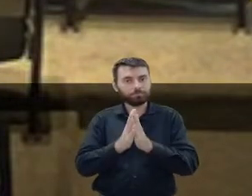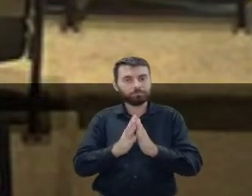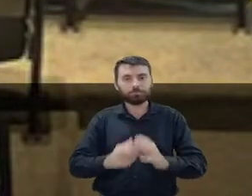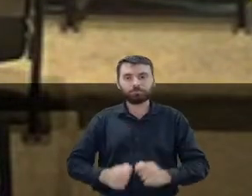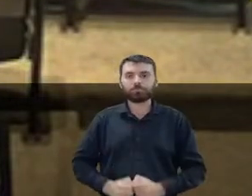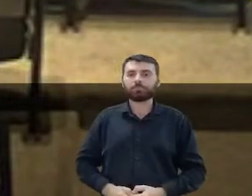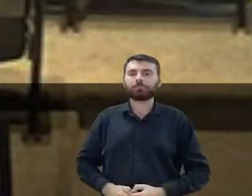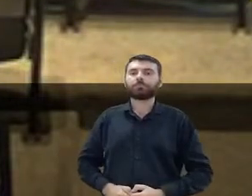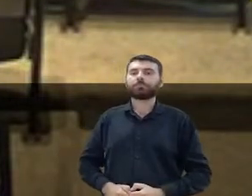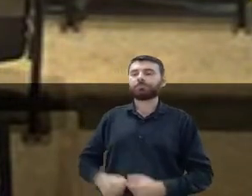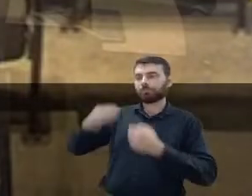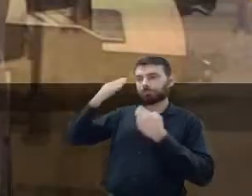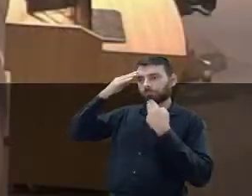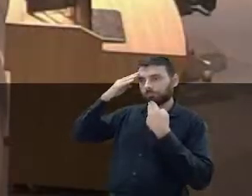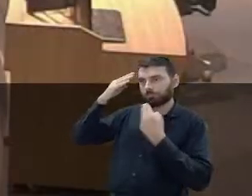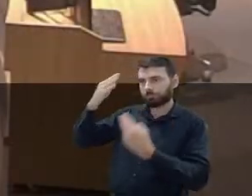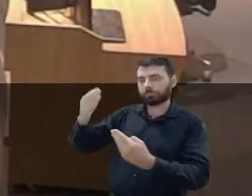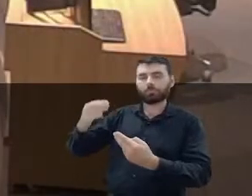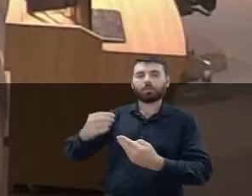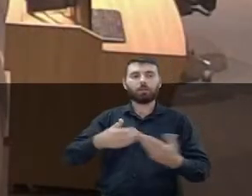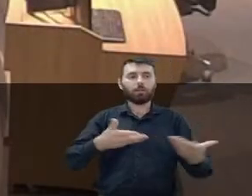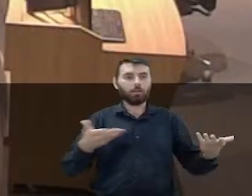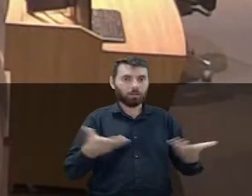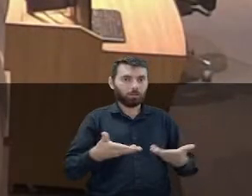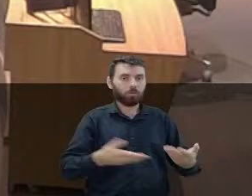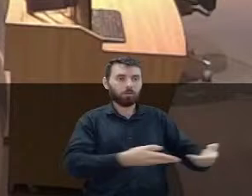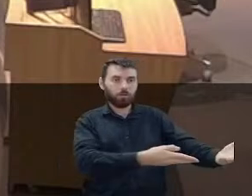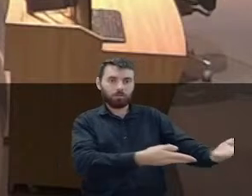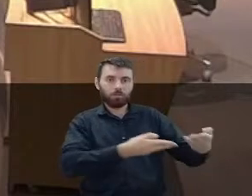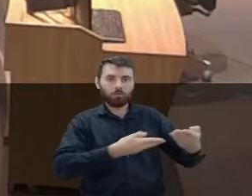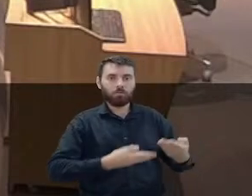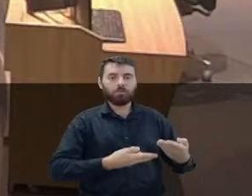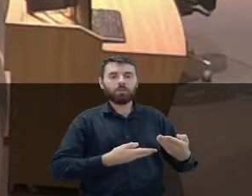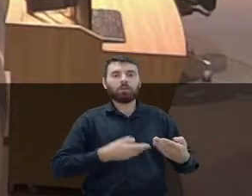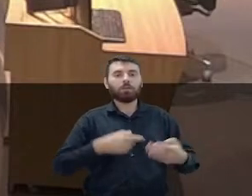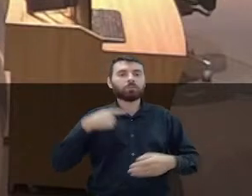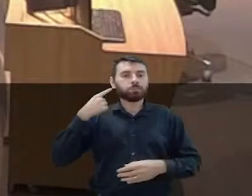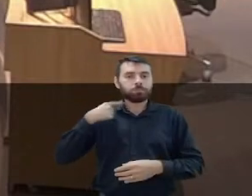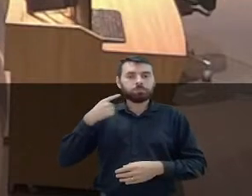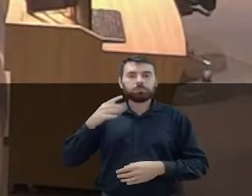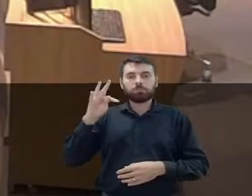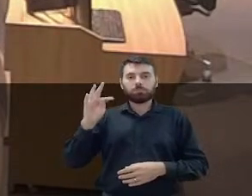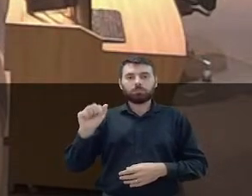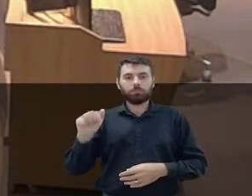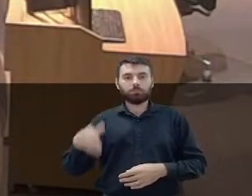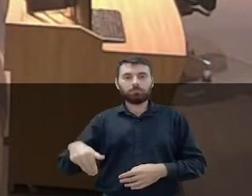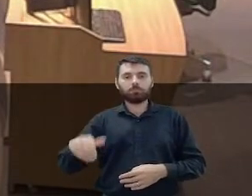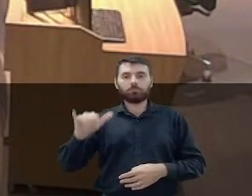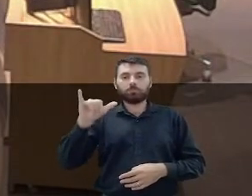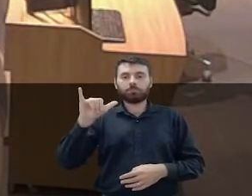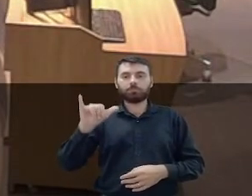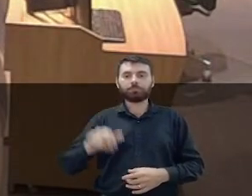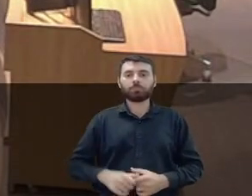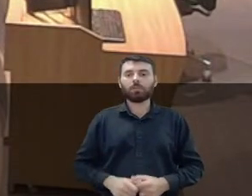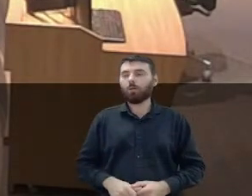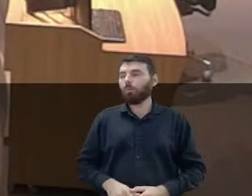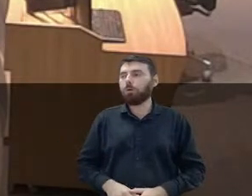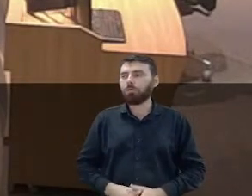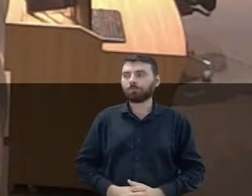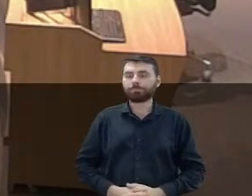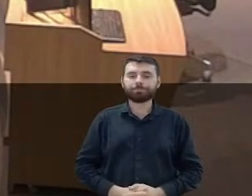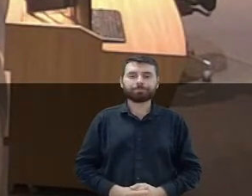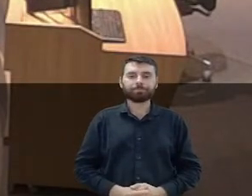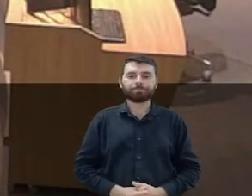Obrigado, doutor Stefferson. Com a palavra, doutora Tami de Paiva Coelho Rodrigues.